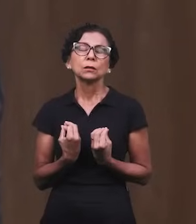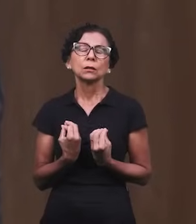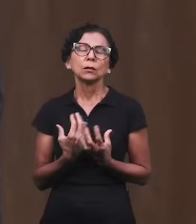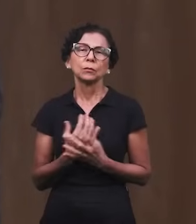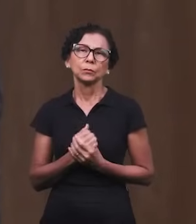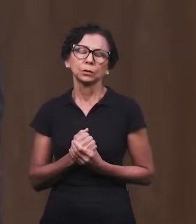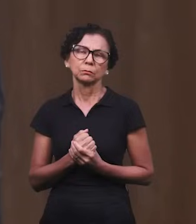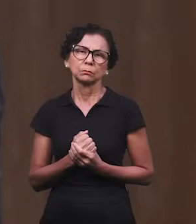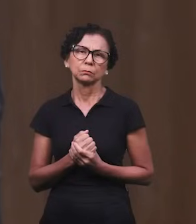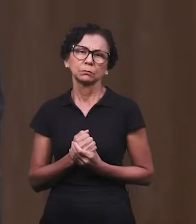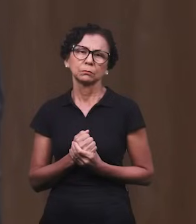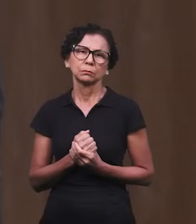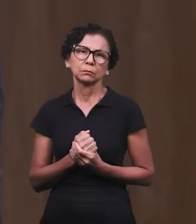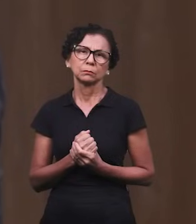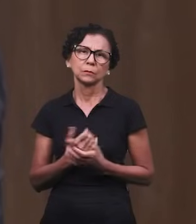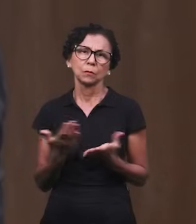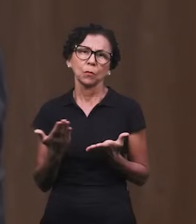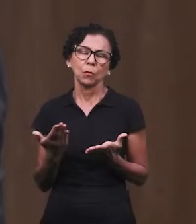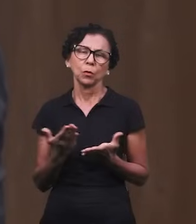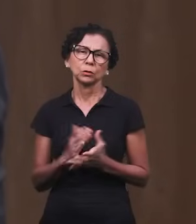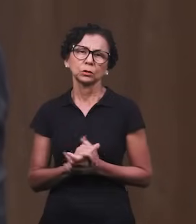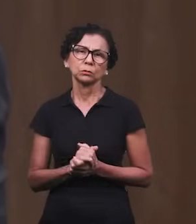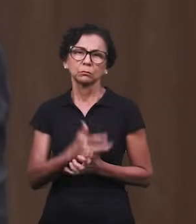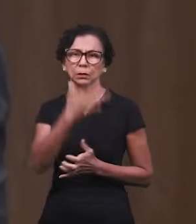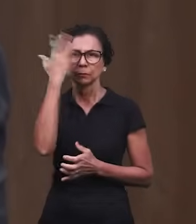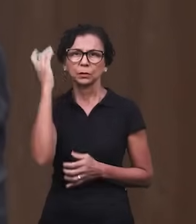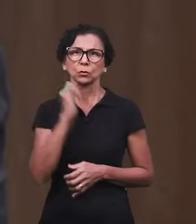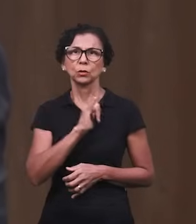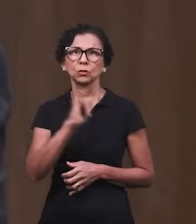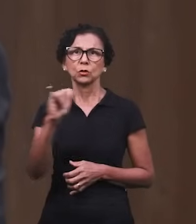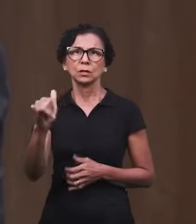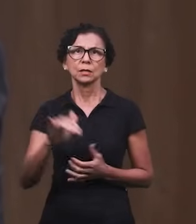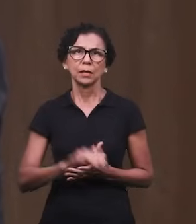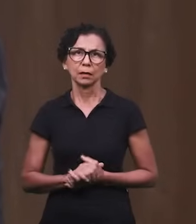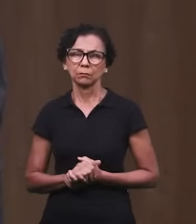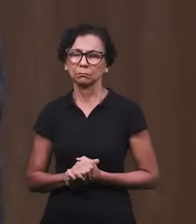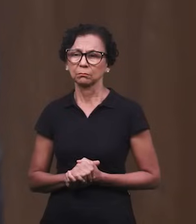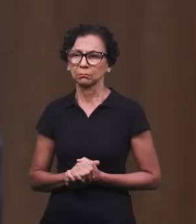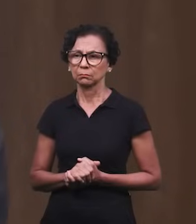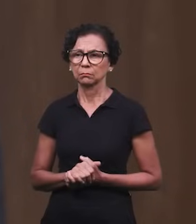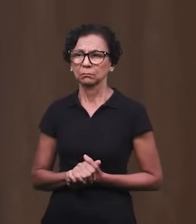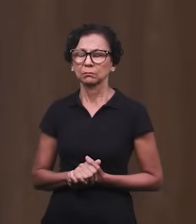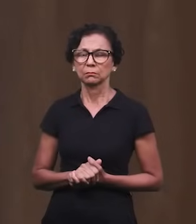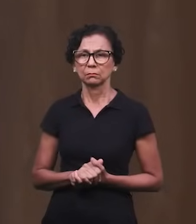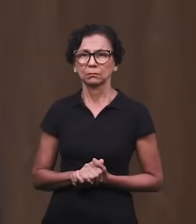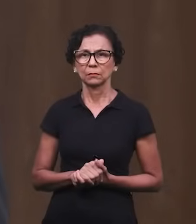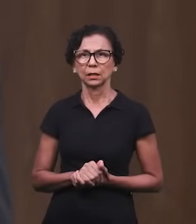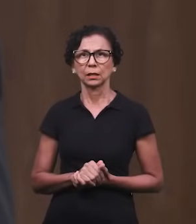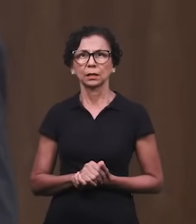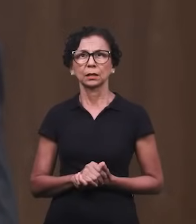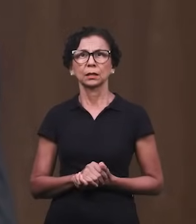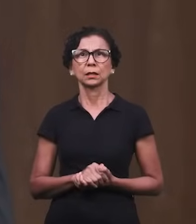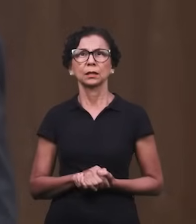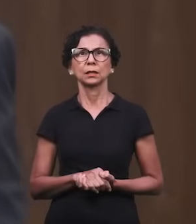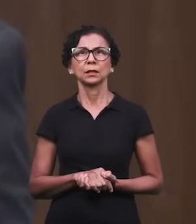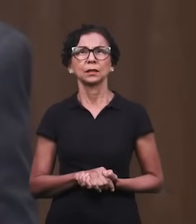ouvir. Vale a pena ouvir. Esses dias alguém falou assim, o ovo sempre